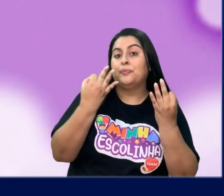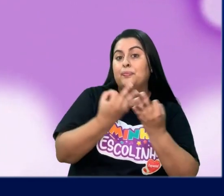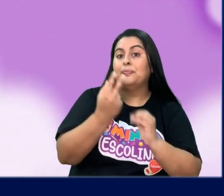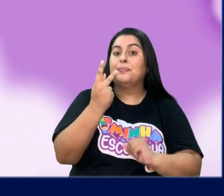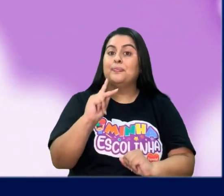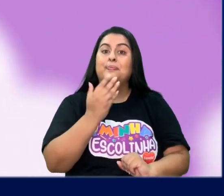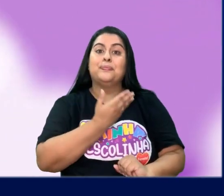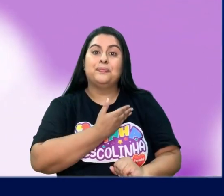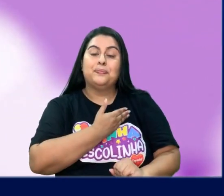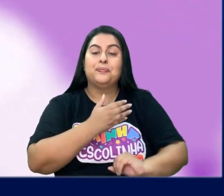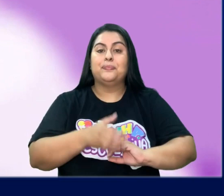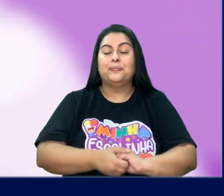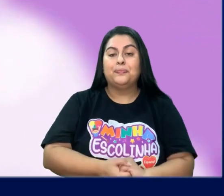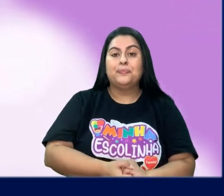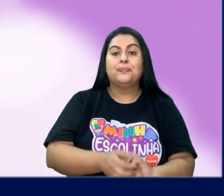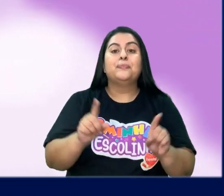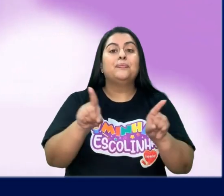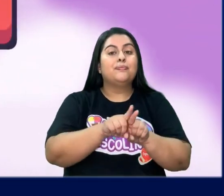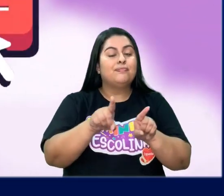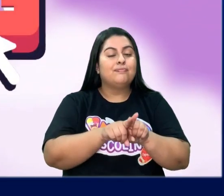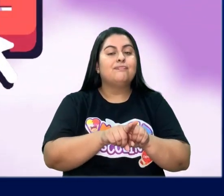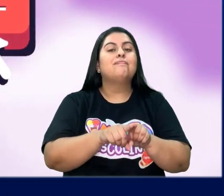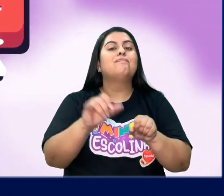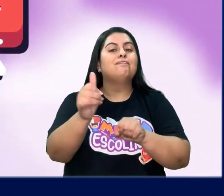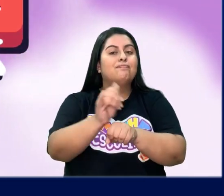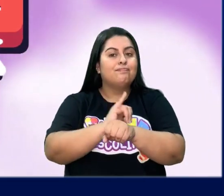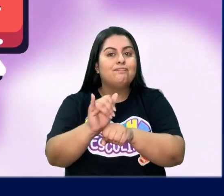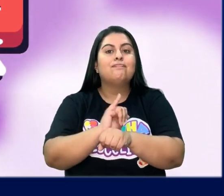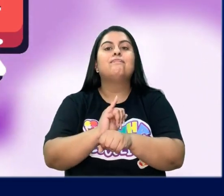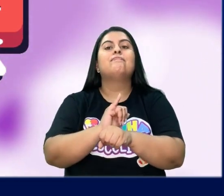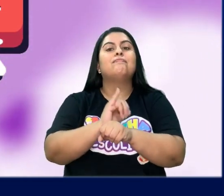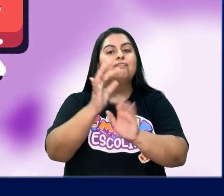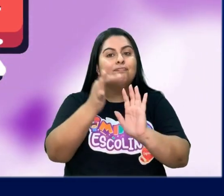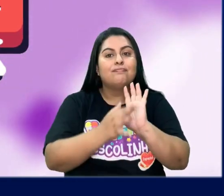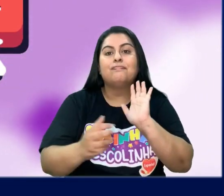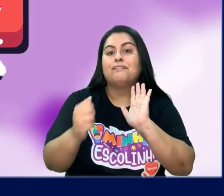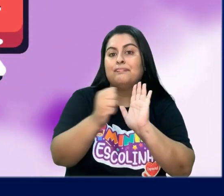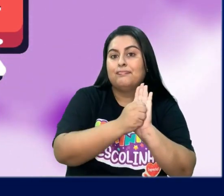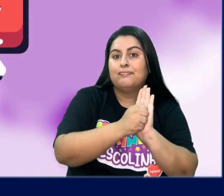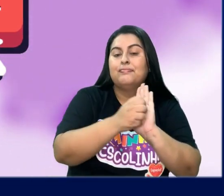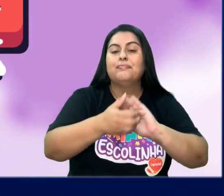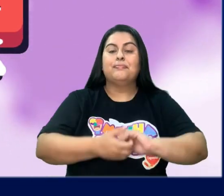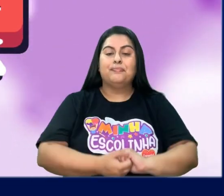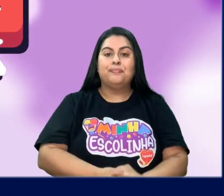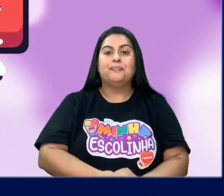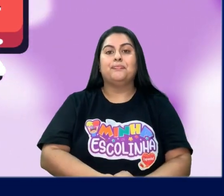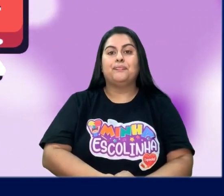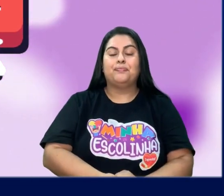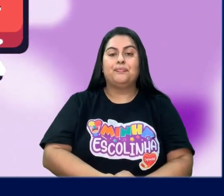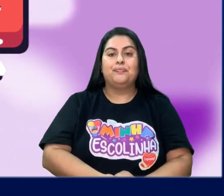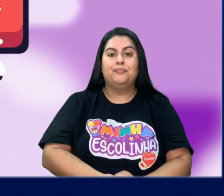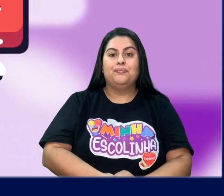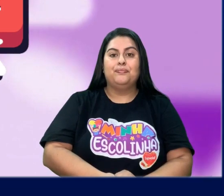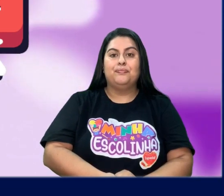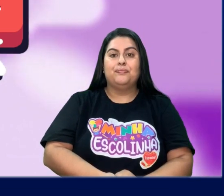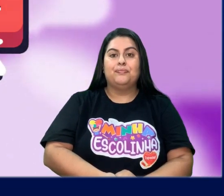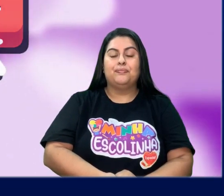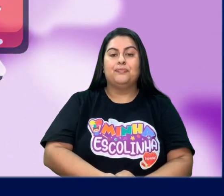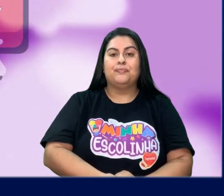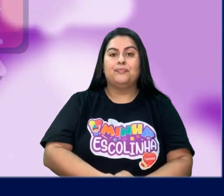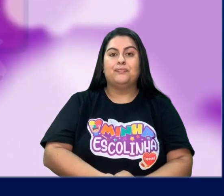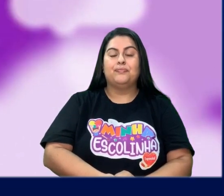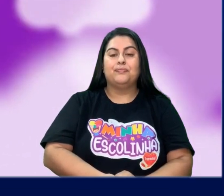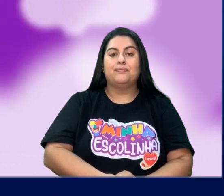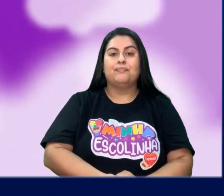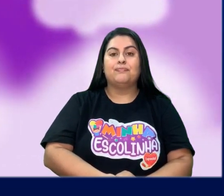sua família e seus amigos e de se inscrever no canal do YouTube da minha Escolinha Online.